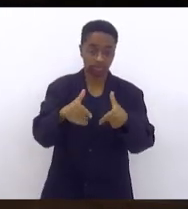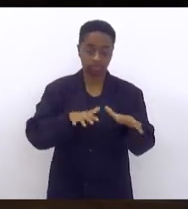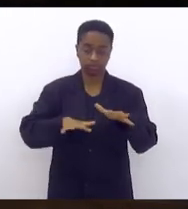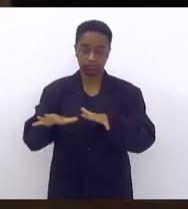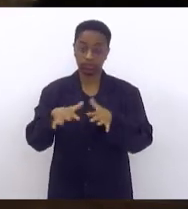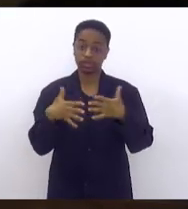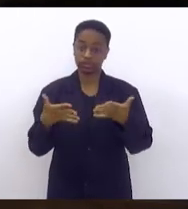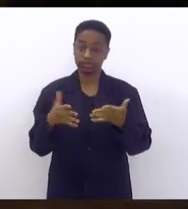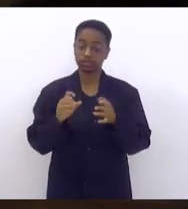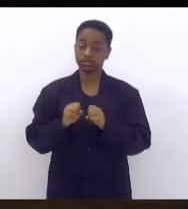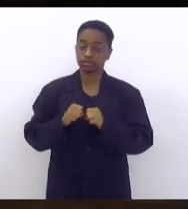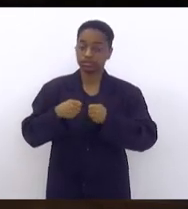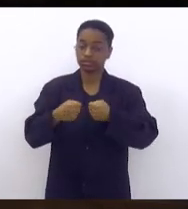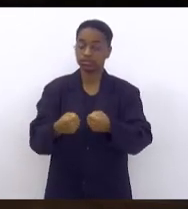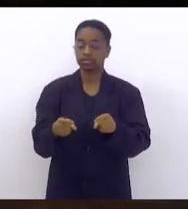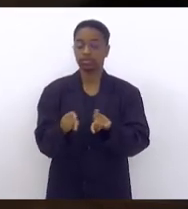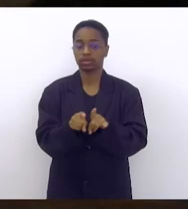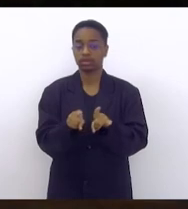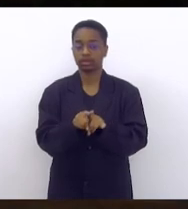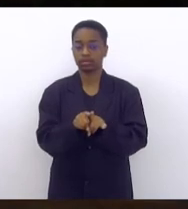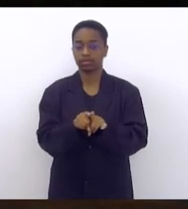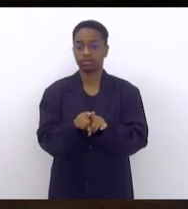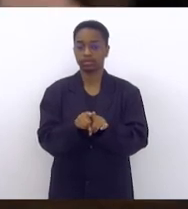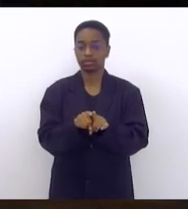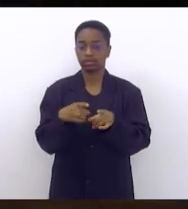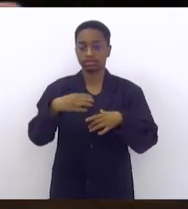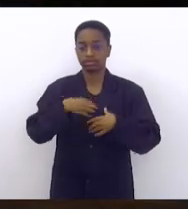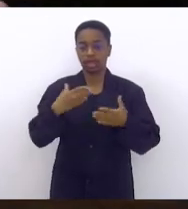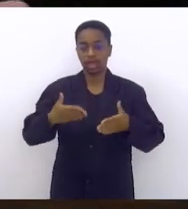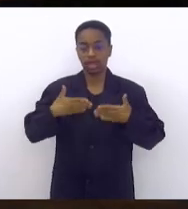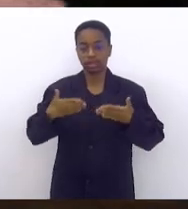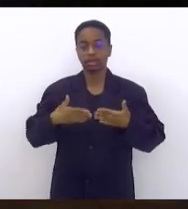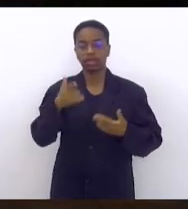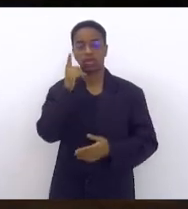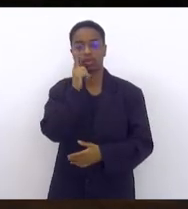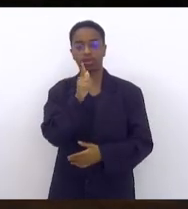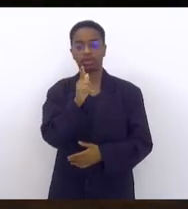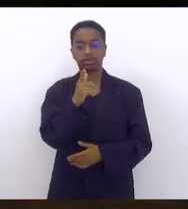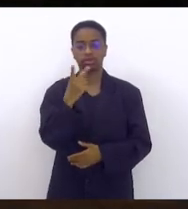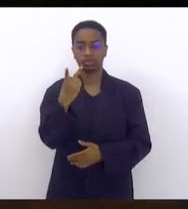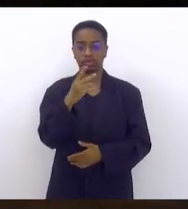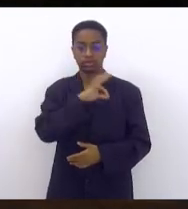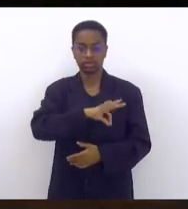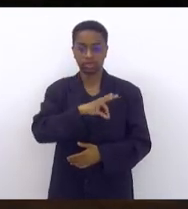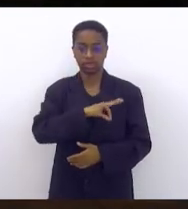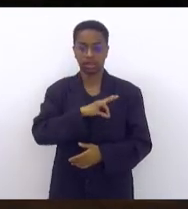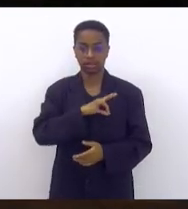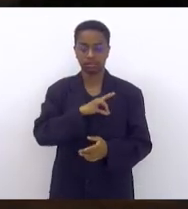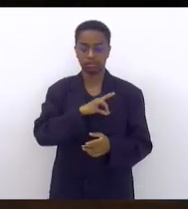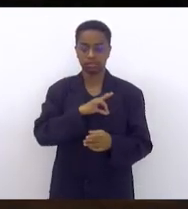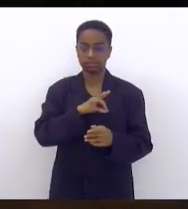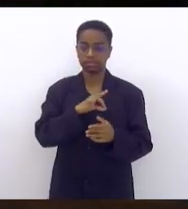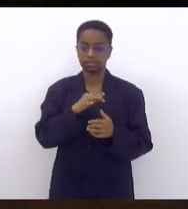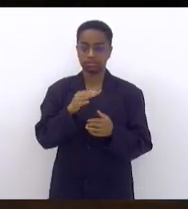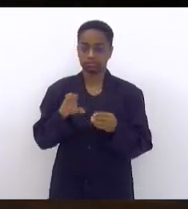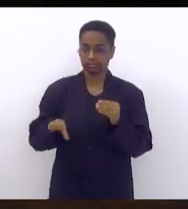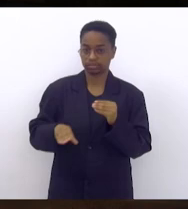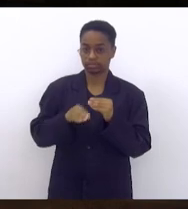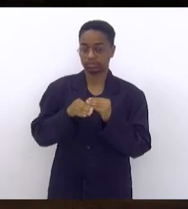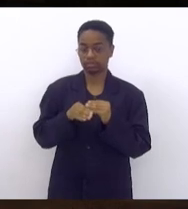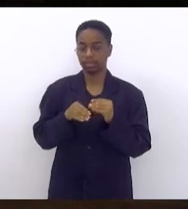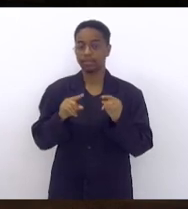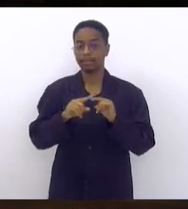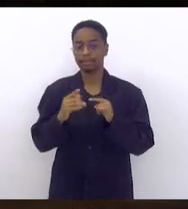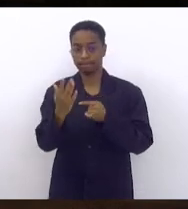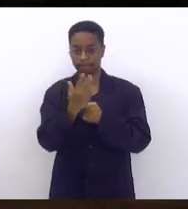essa gratificação, além de toda a alegria de poder receber dois salários mínimos anualmente, vai nos ajudar em muito, mas